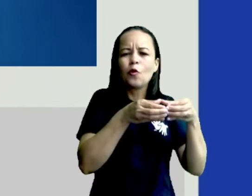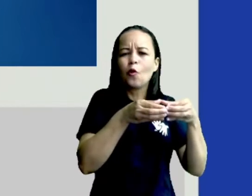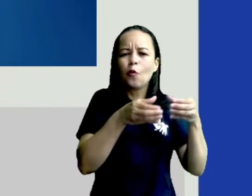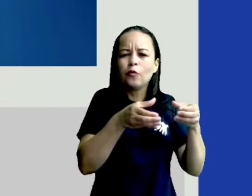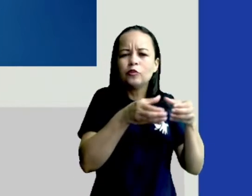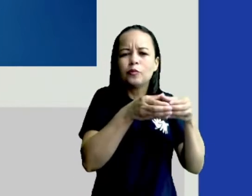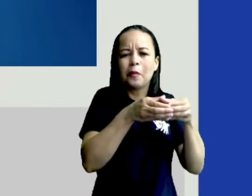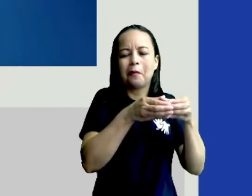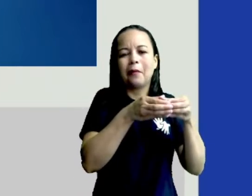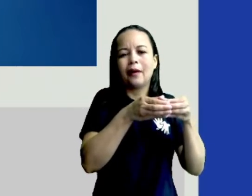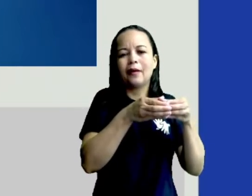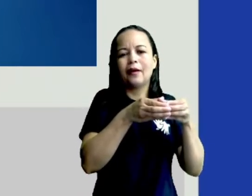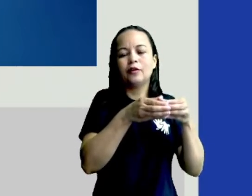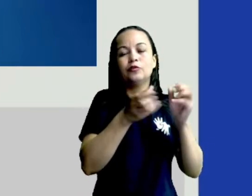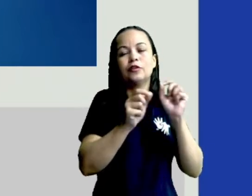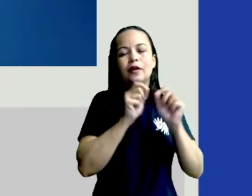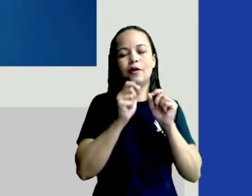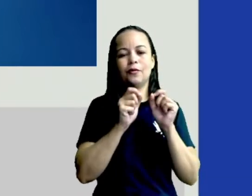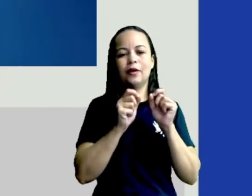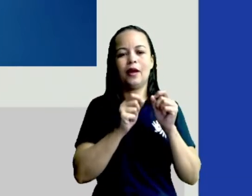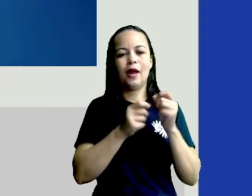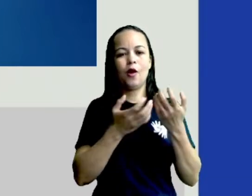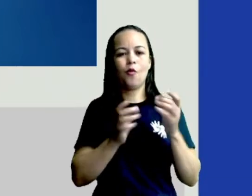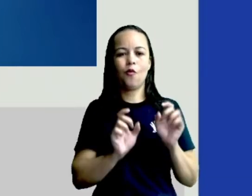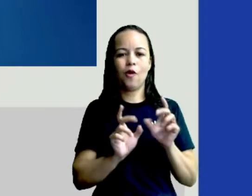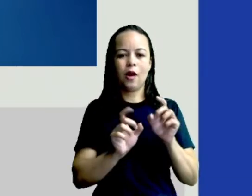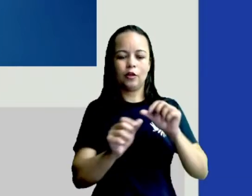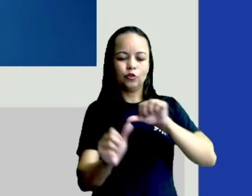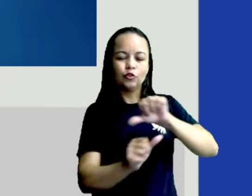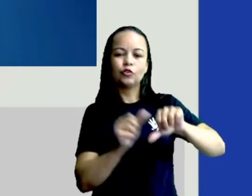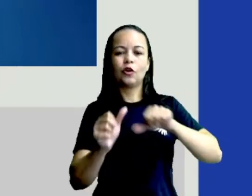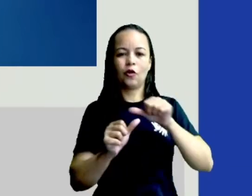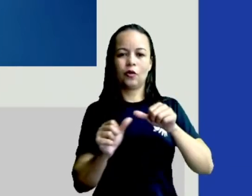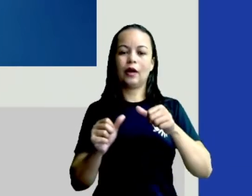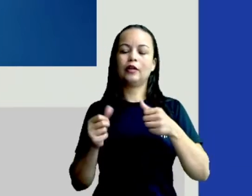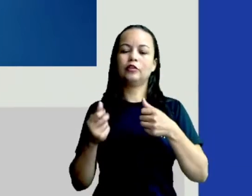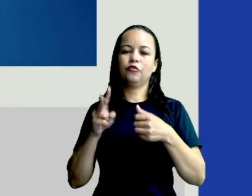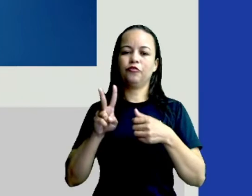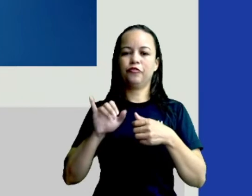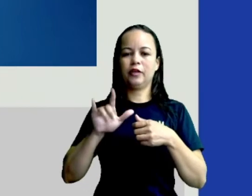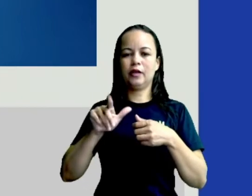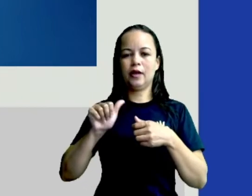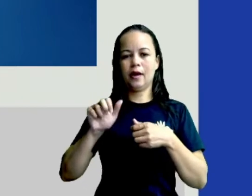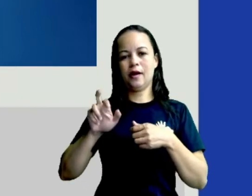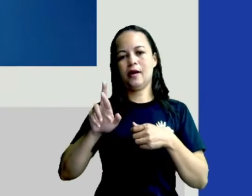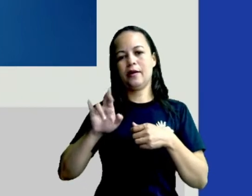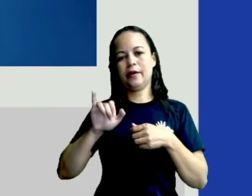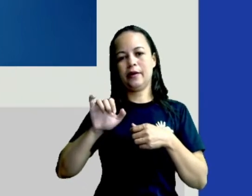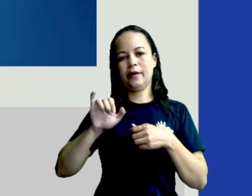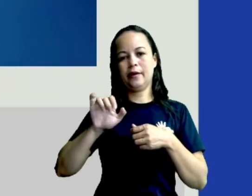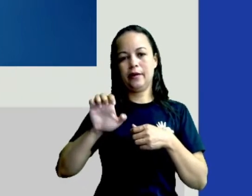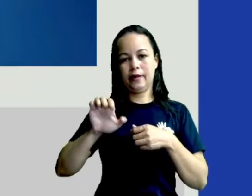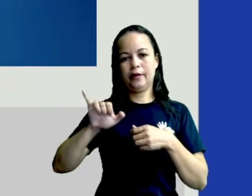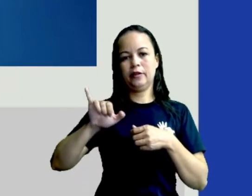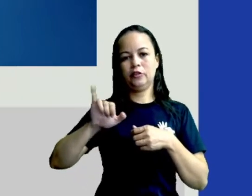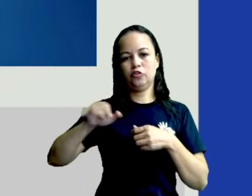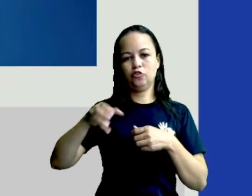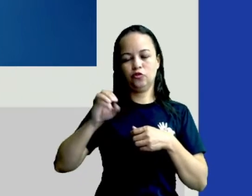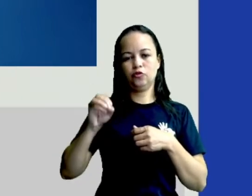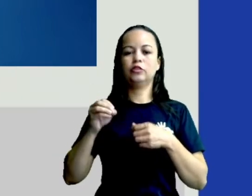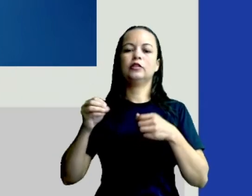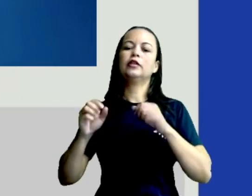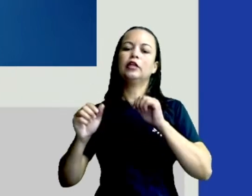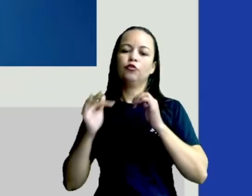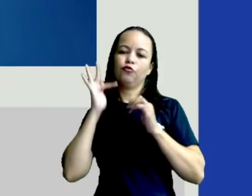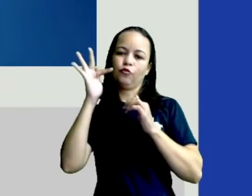pequenas trocas que iria se desenvolver o vilarejo, futuramente cidades. Passa aí para poder a gente